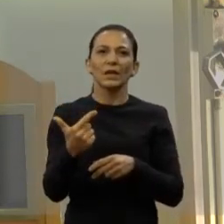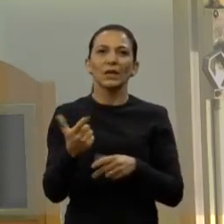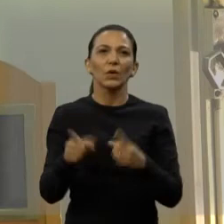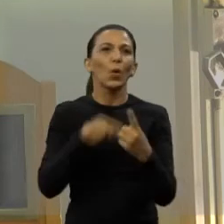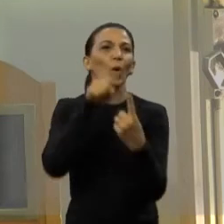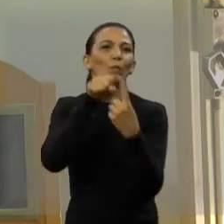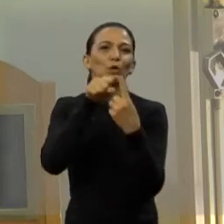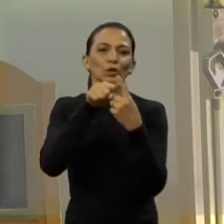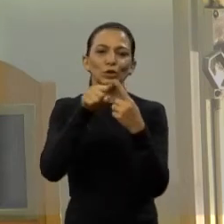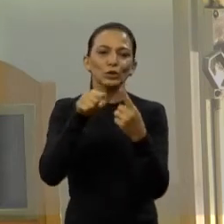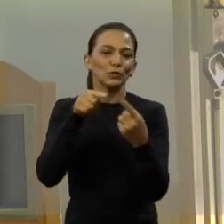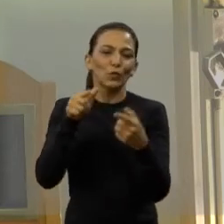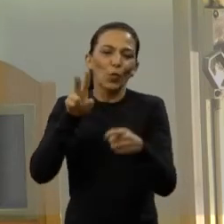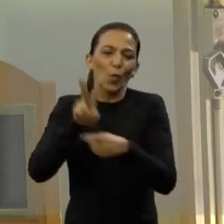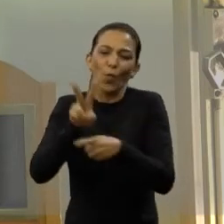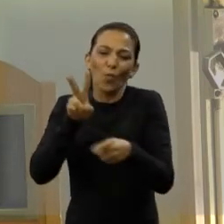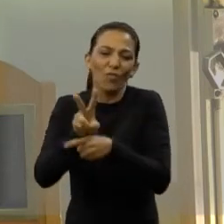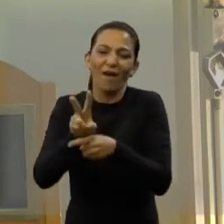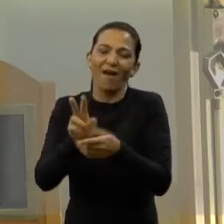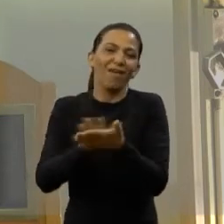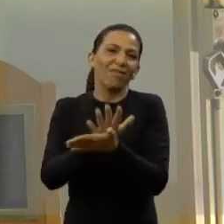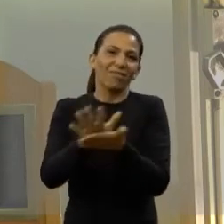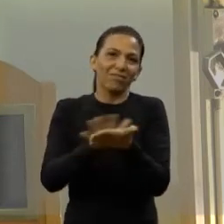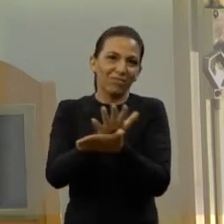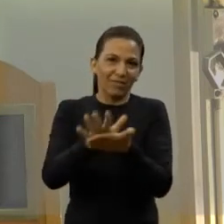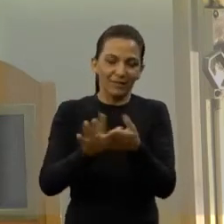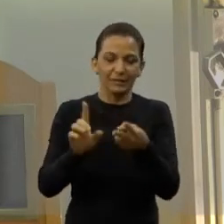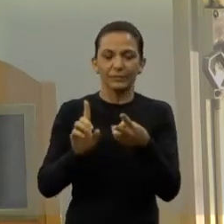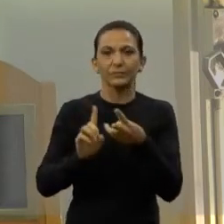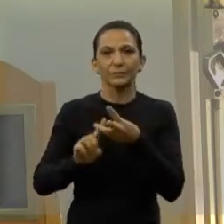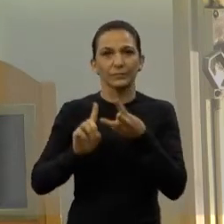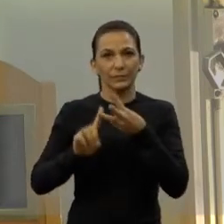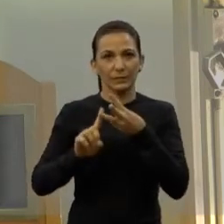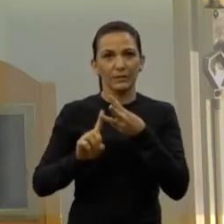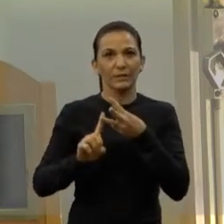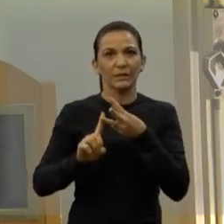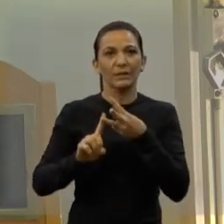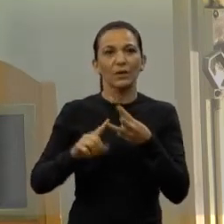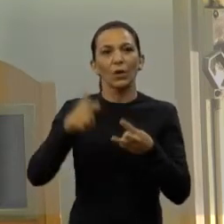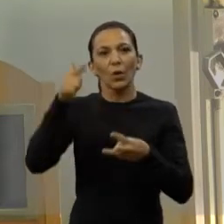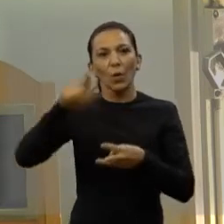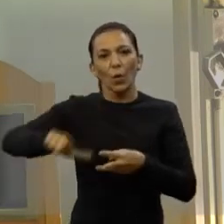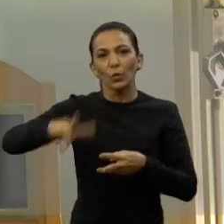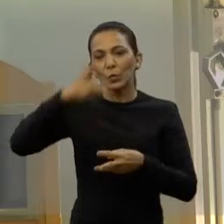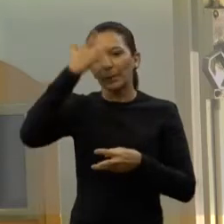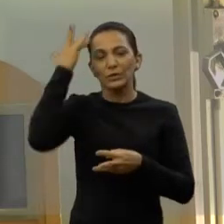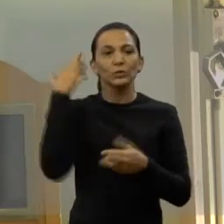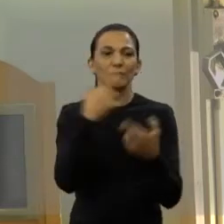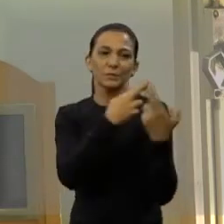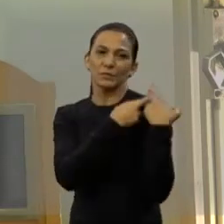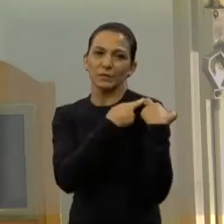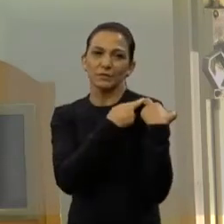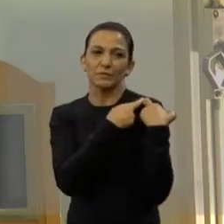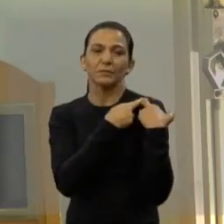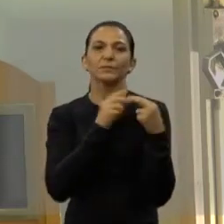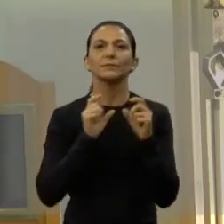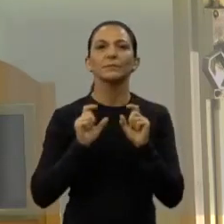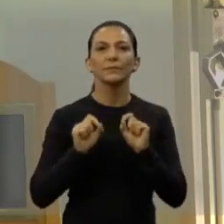patrimônio, é o que está acontecendo. Não estiver na posse de outro. Então, tem outra parte aqui